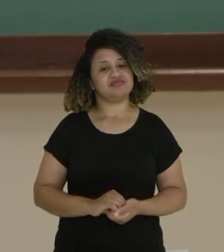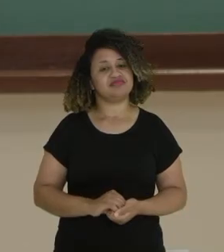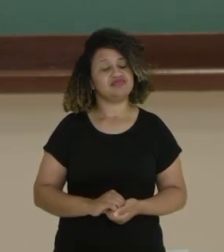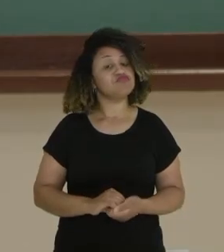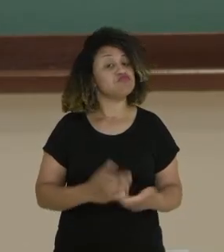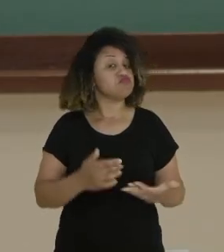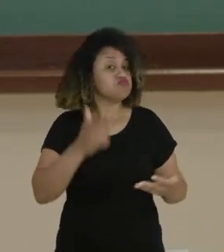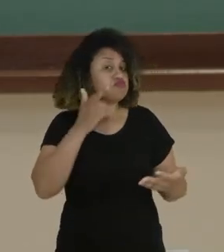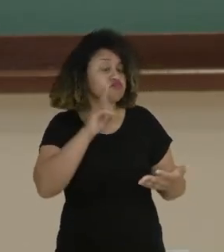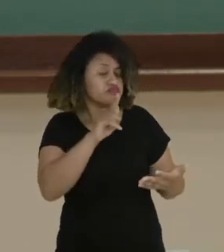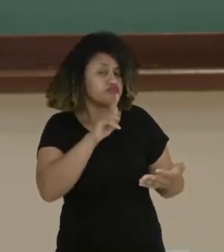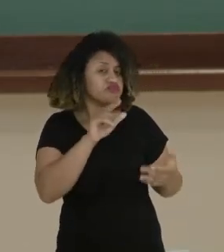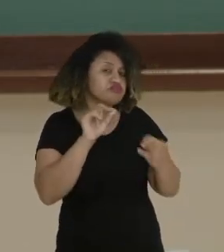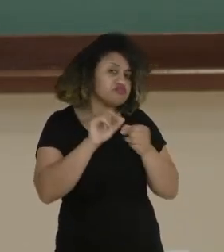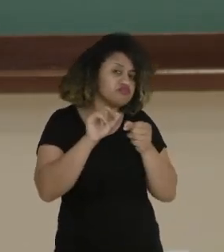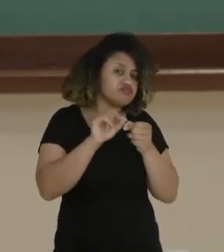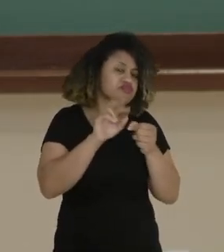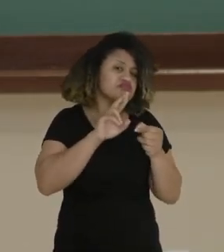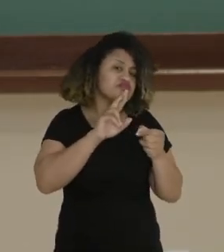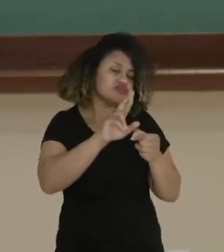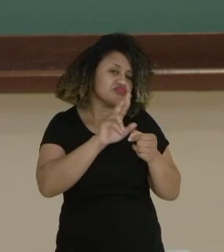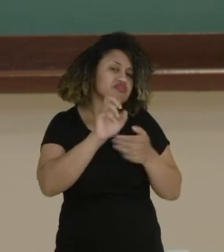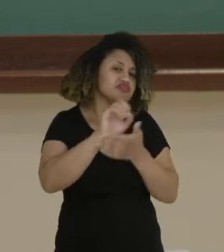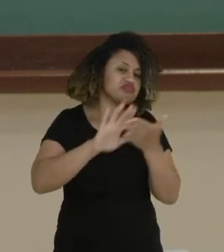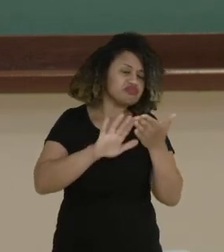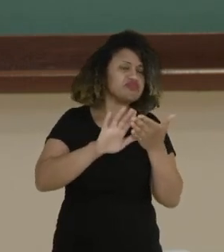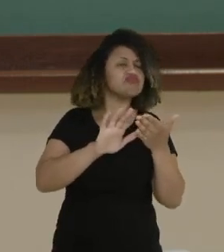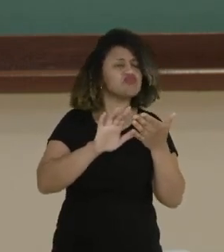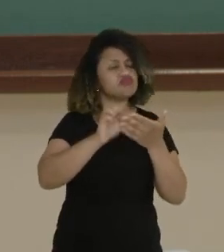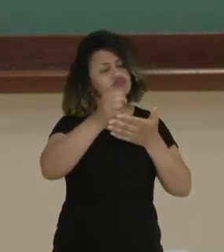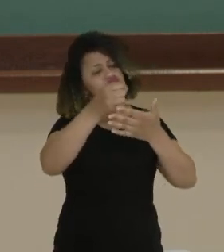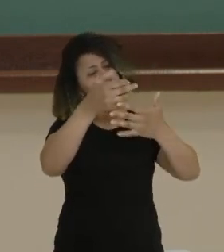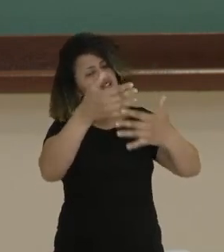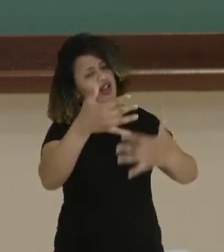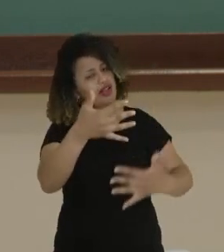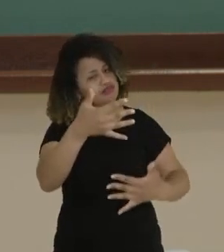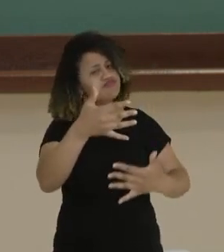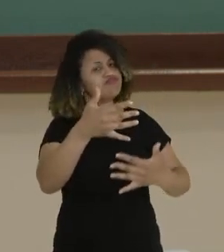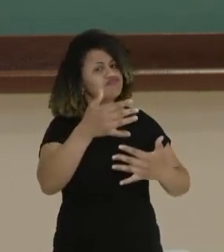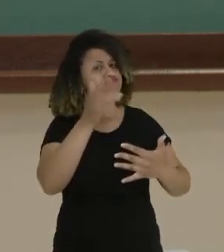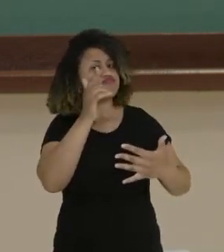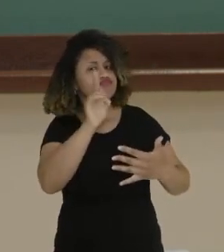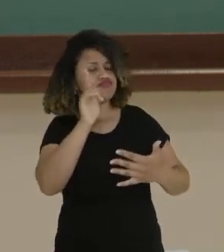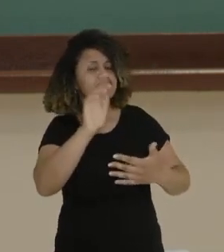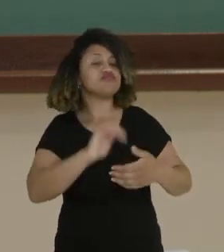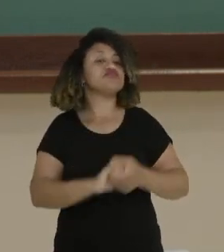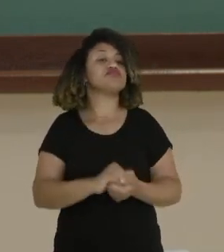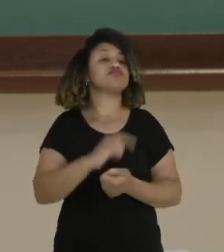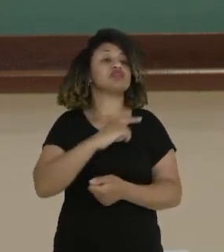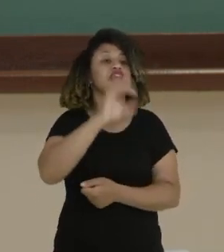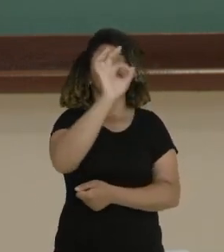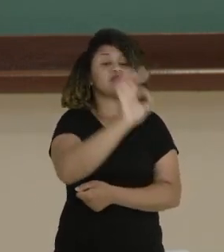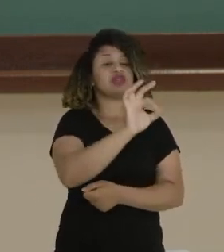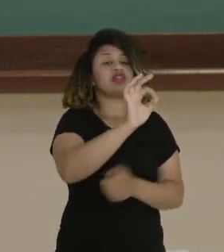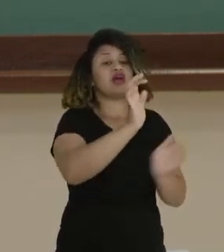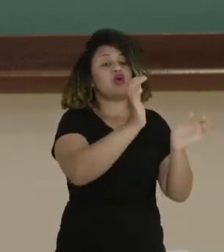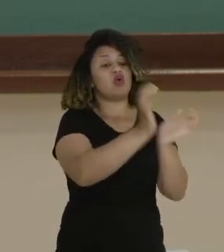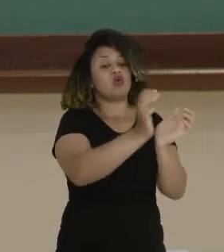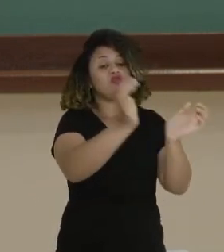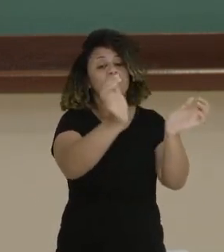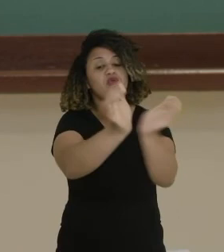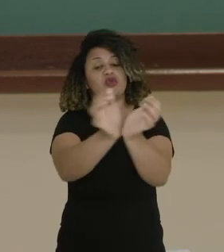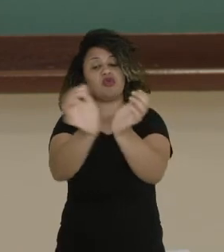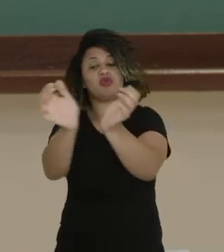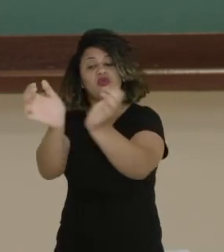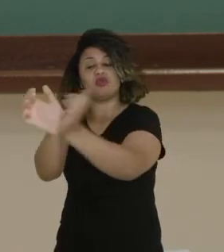Conseguiu fazer alguma conta aí? Desenvolveu esse exercício? Então, ele deu a porcentagem de cada grupo. Toca